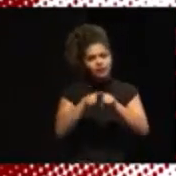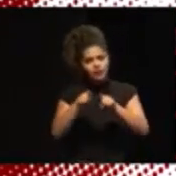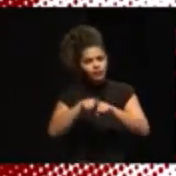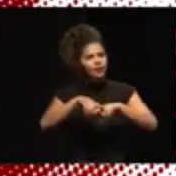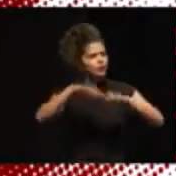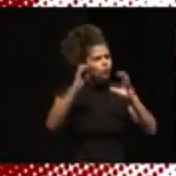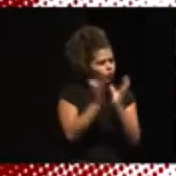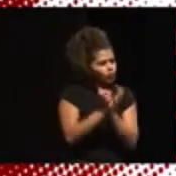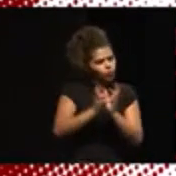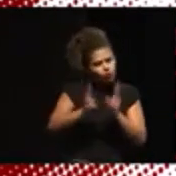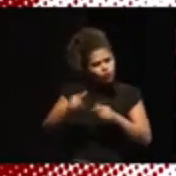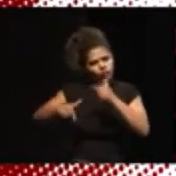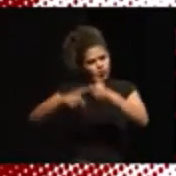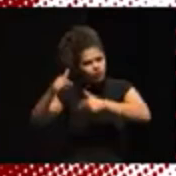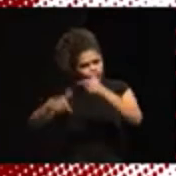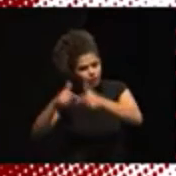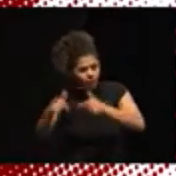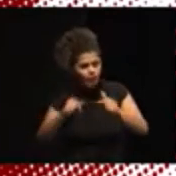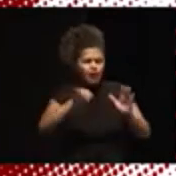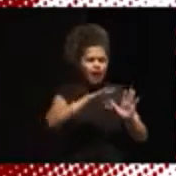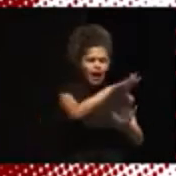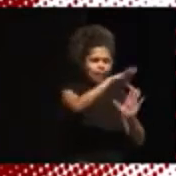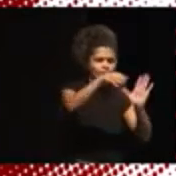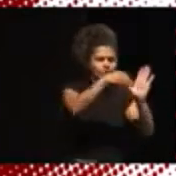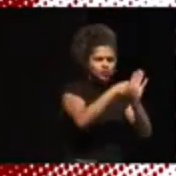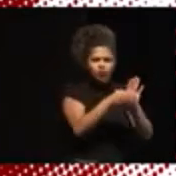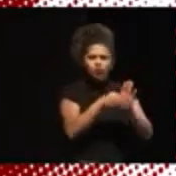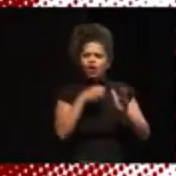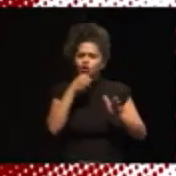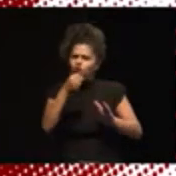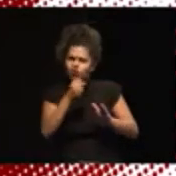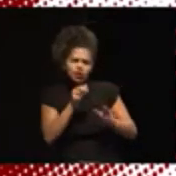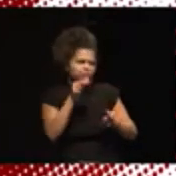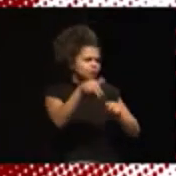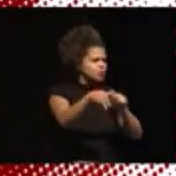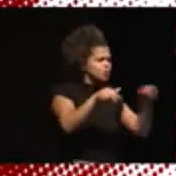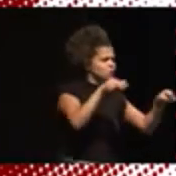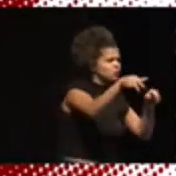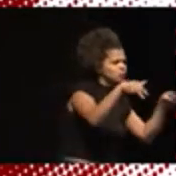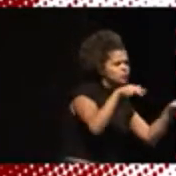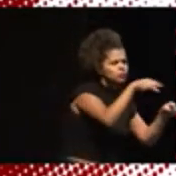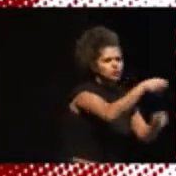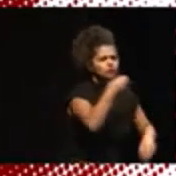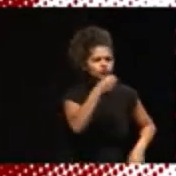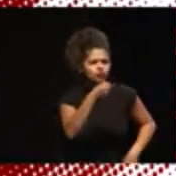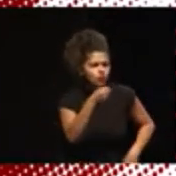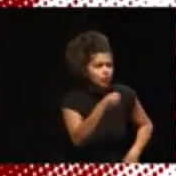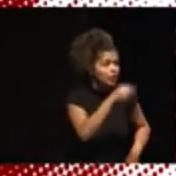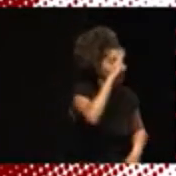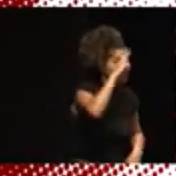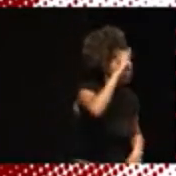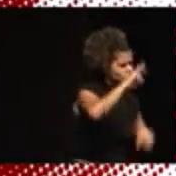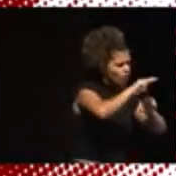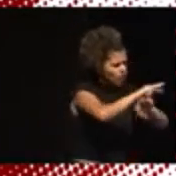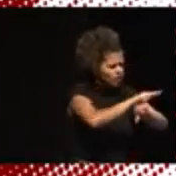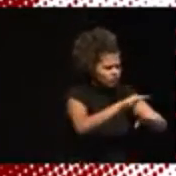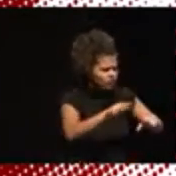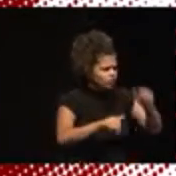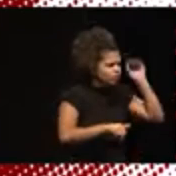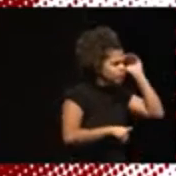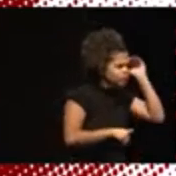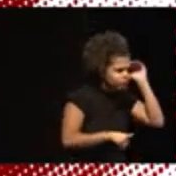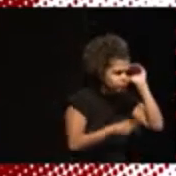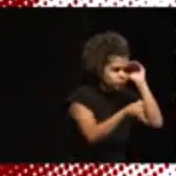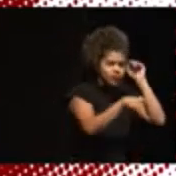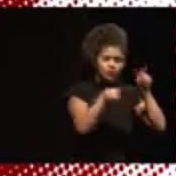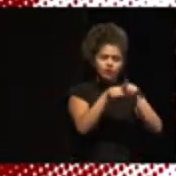trabalhando, cobrindo a Amazônia como a gente cobre 24 horas, contando todas as histórias, ouvindo os povos indígenas,